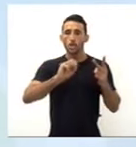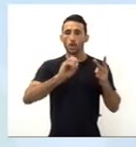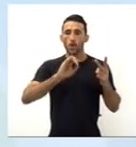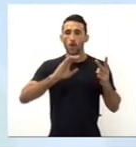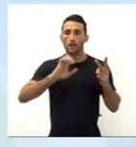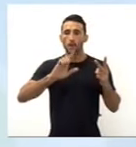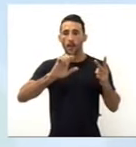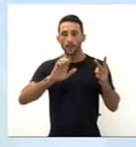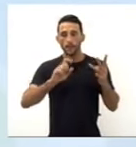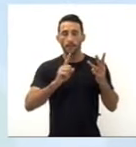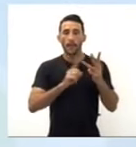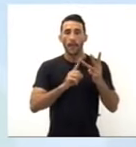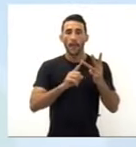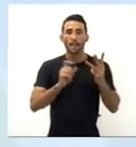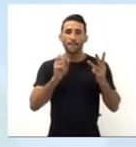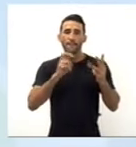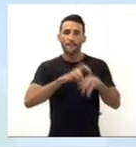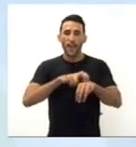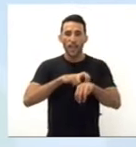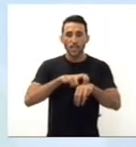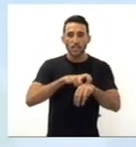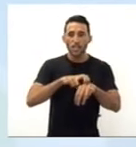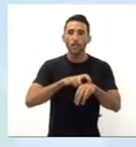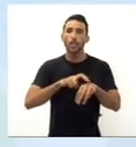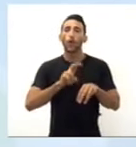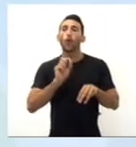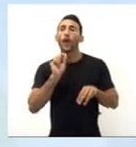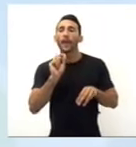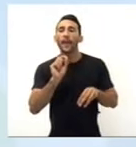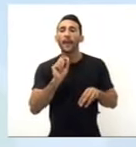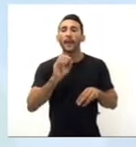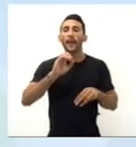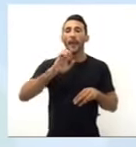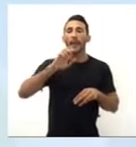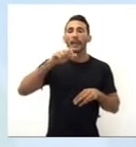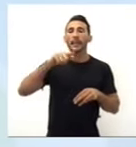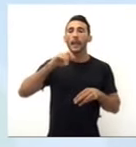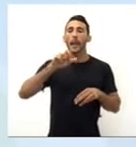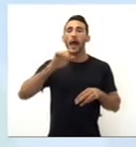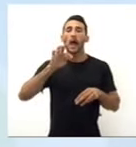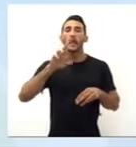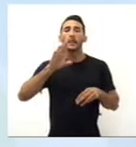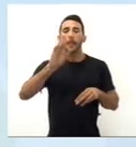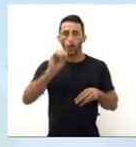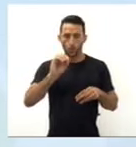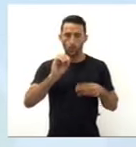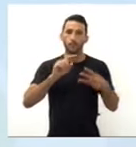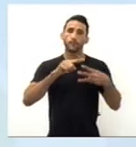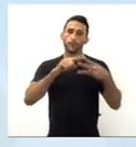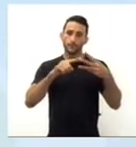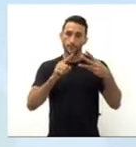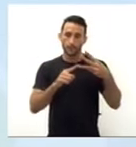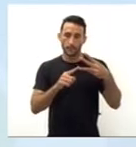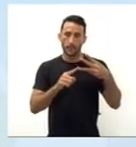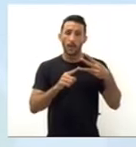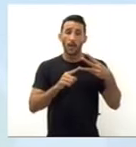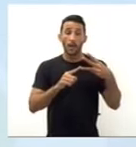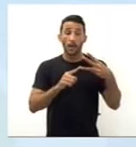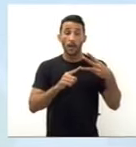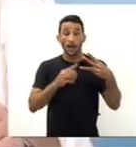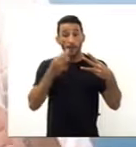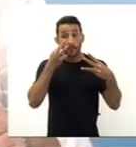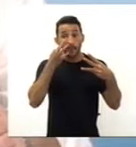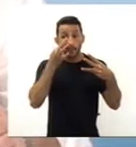triângulos pelo ângulo e também pelos lados, certo? Então, nós vamos ficar preso